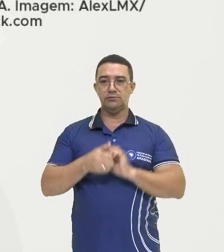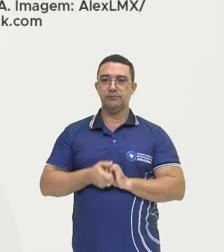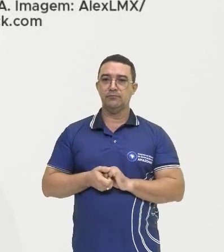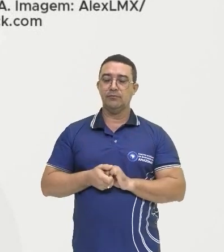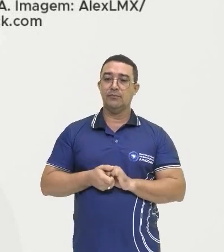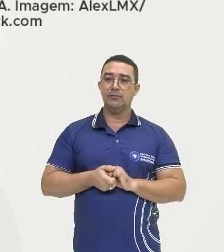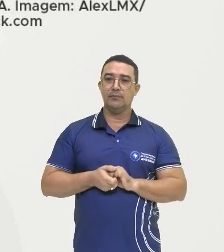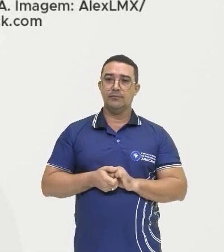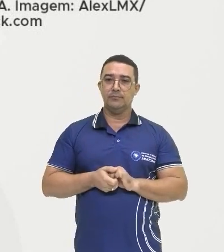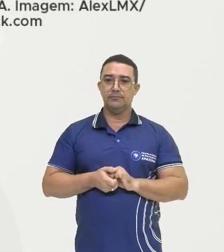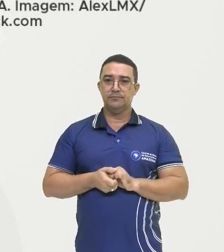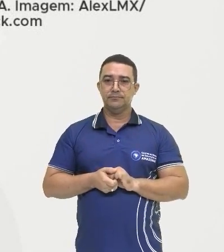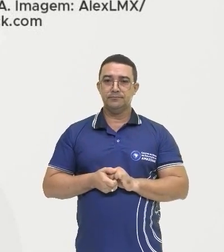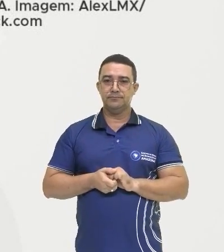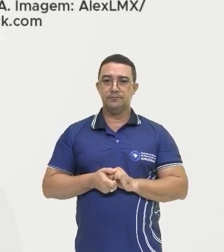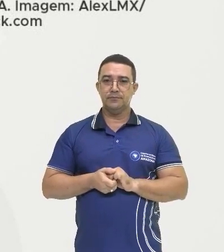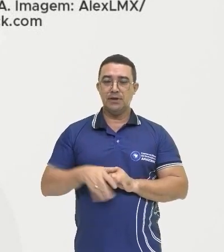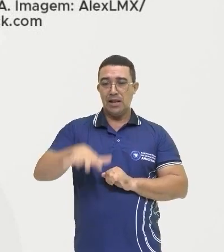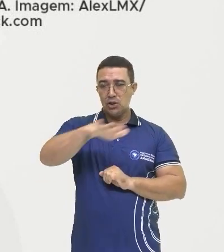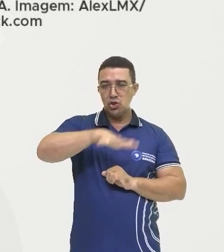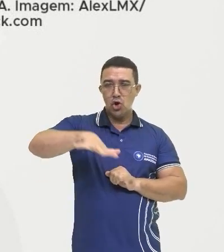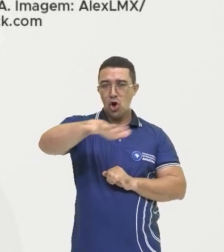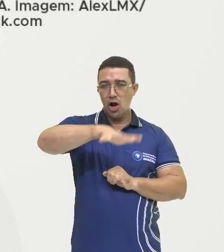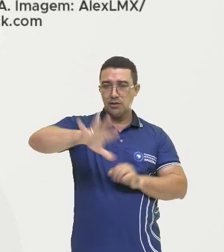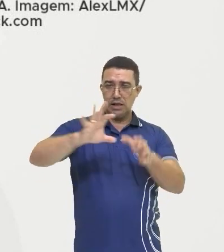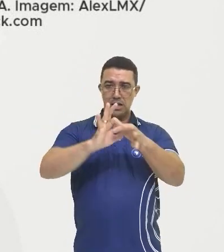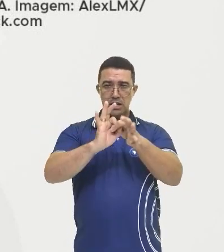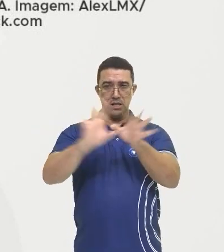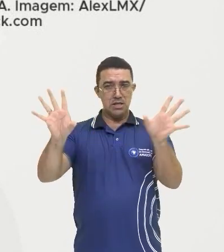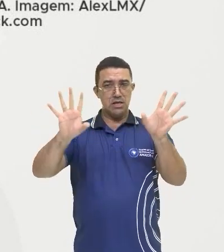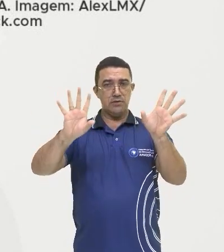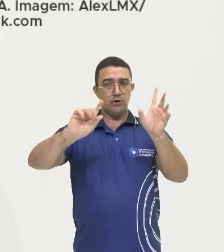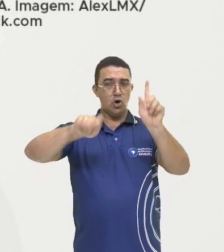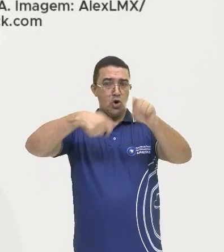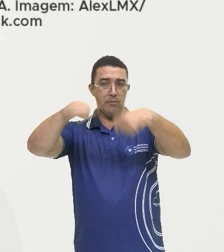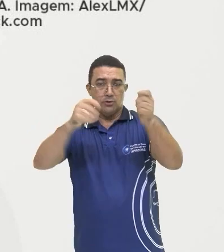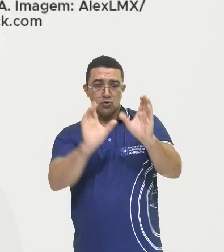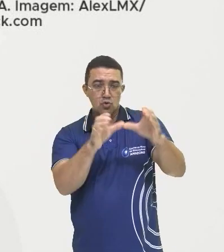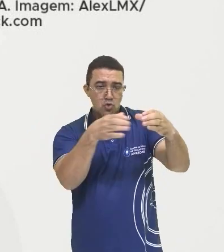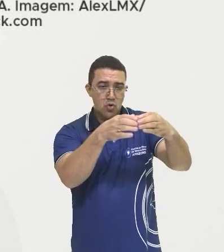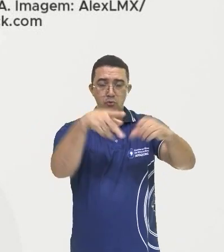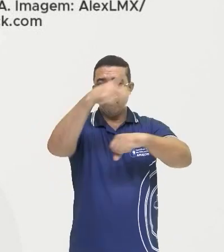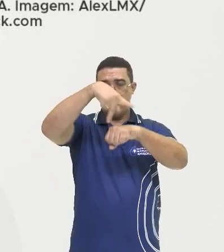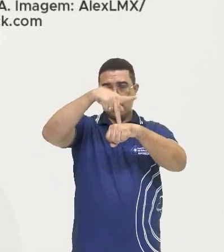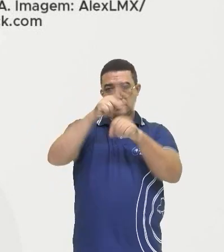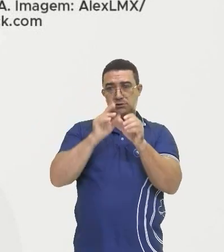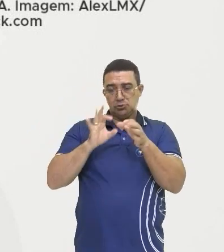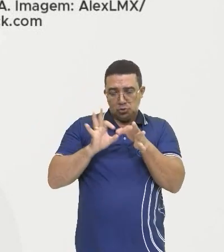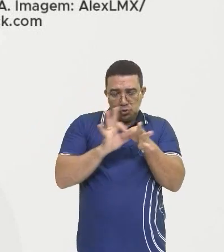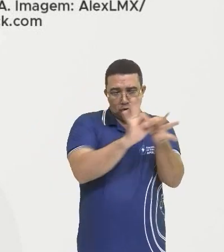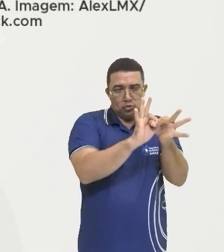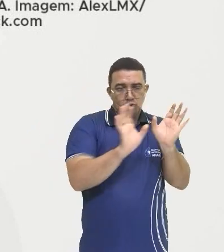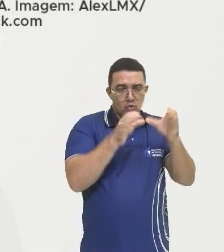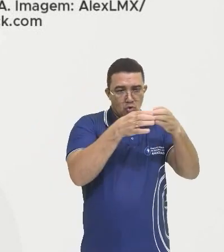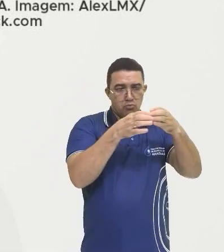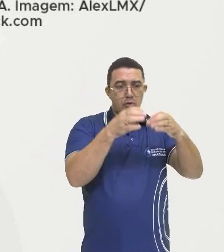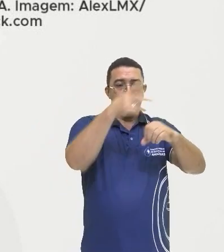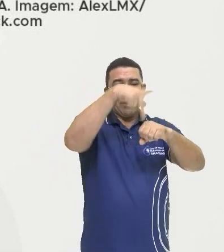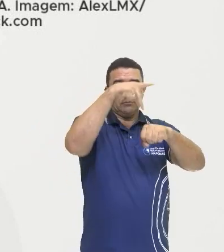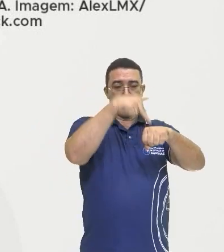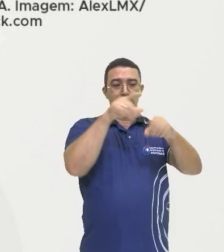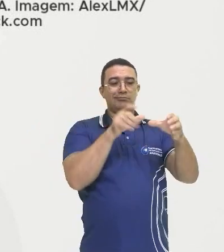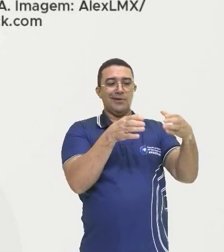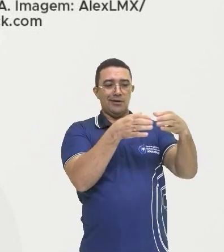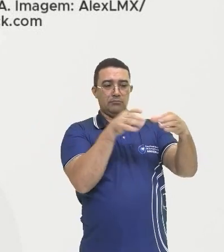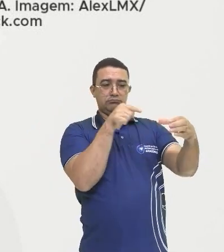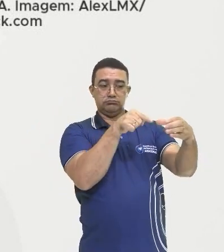professor? Olha só, na zona de livre comércio, um grupo de países se junta, tá certo? E eles